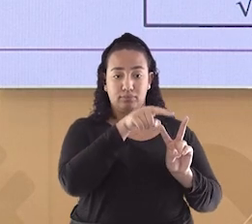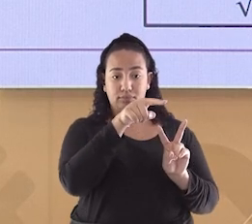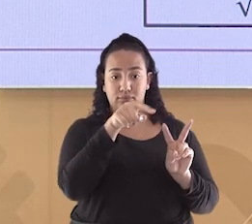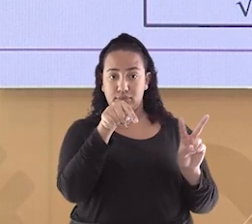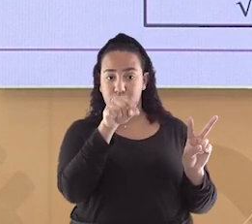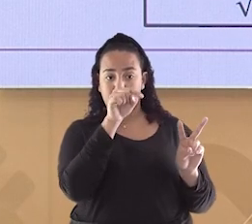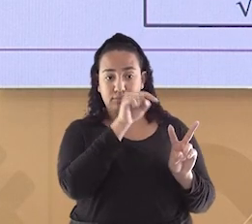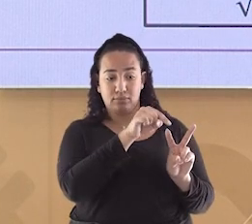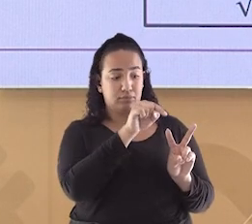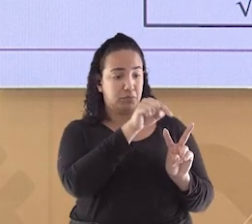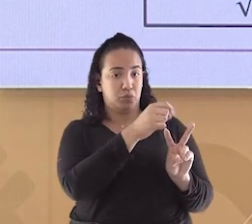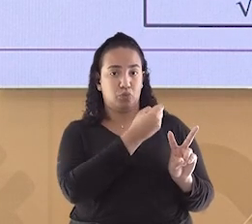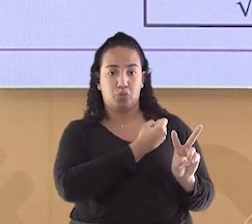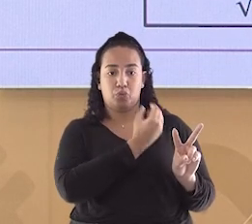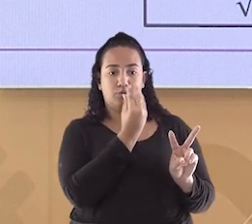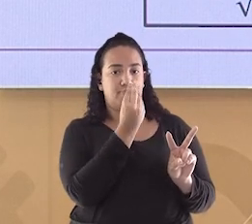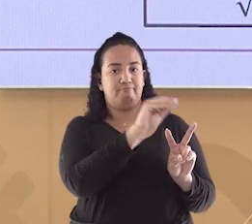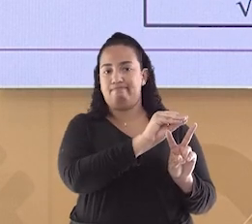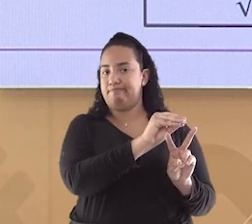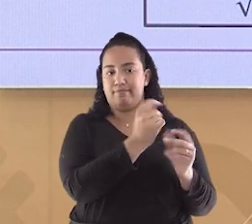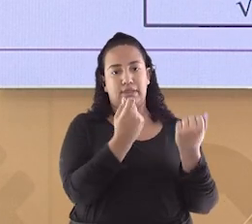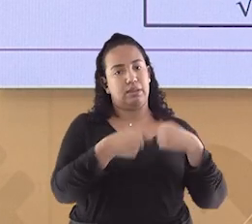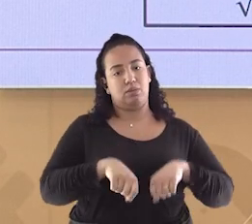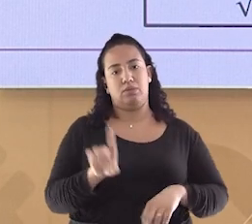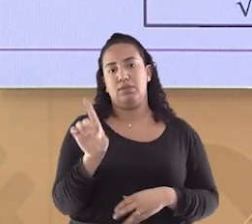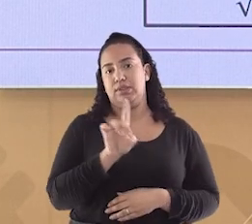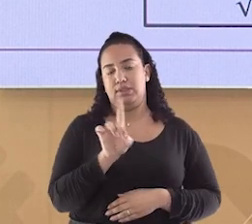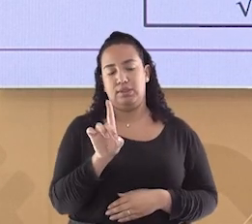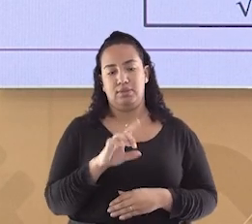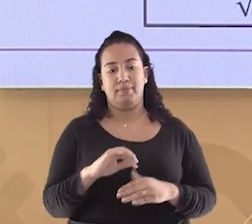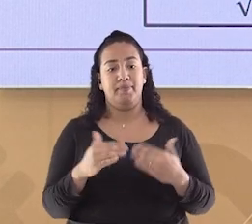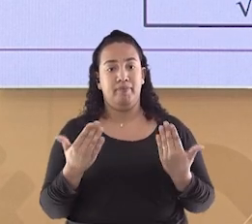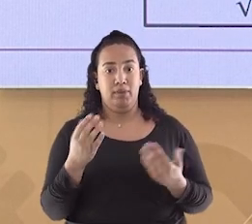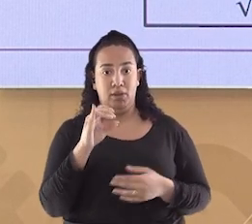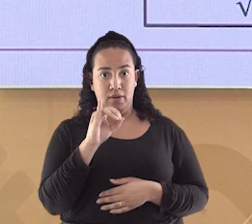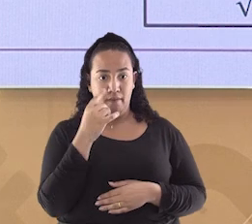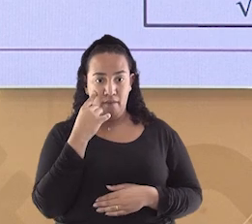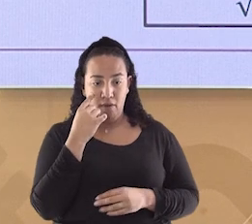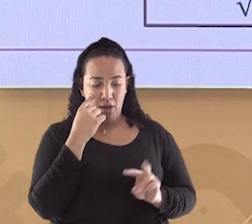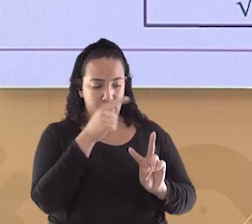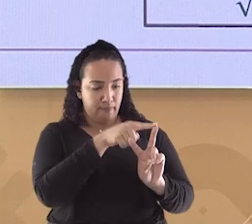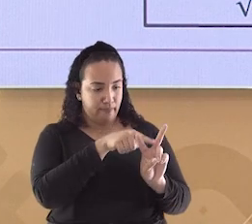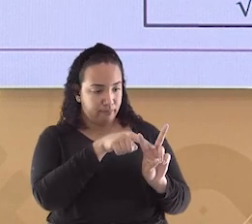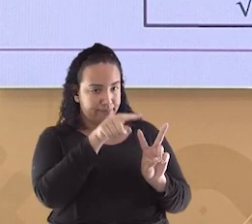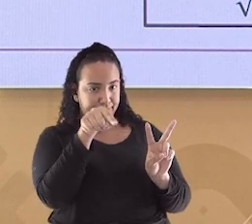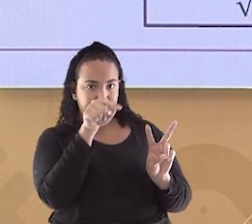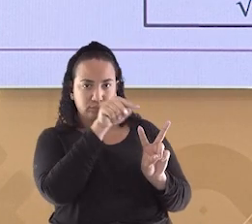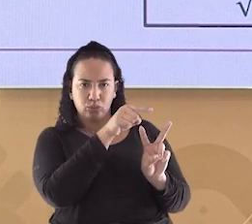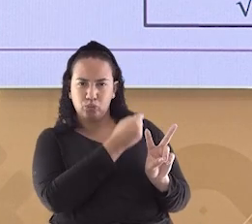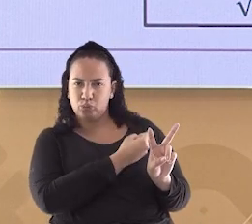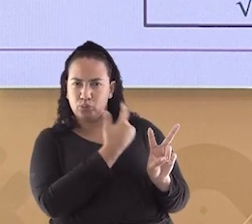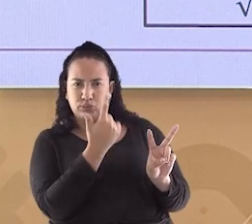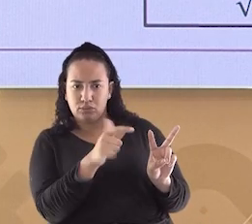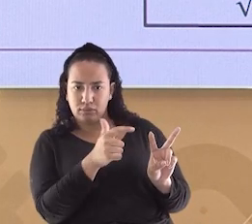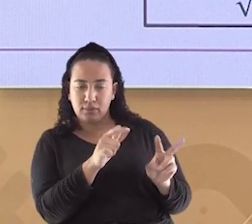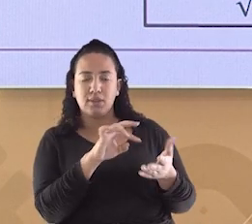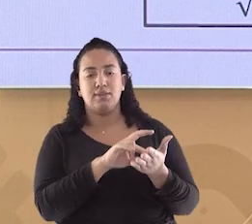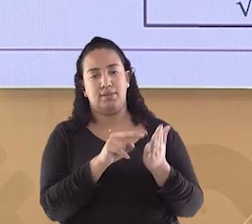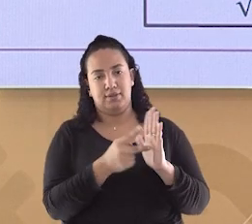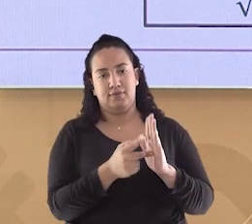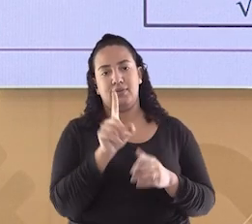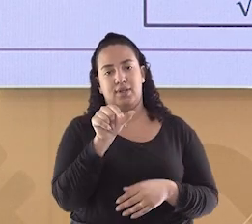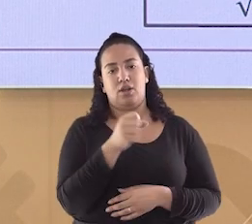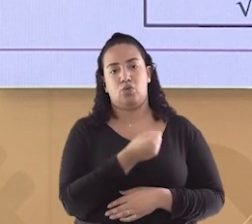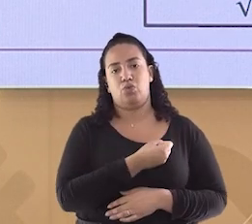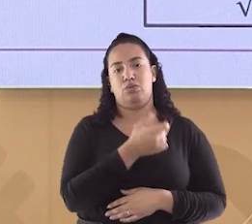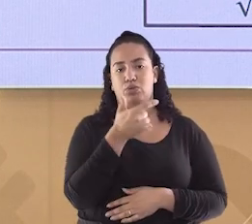precisamos colocar o índice. Então, quando você encontrar uma raiz sem um índice, saiba que se trata de uma